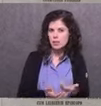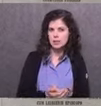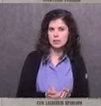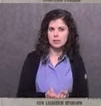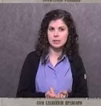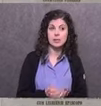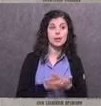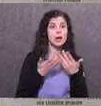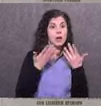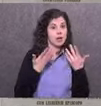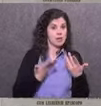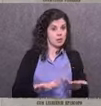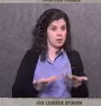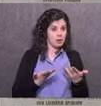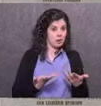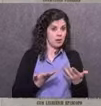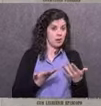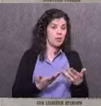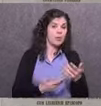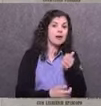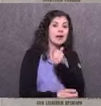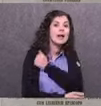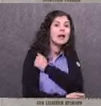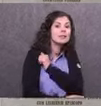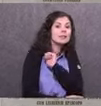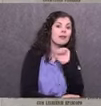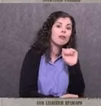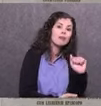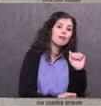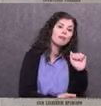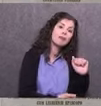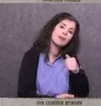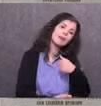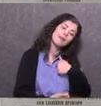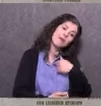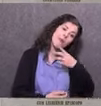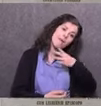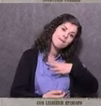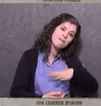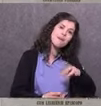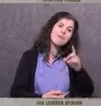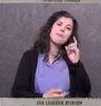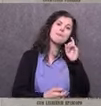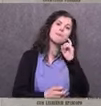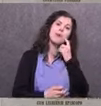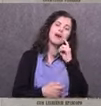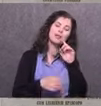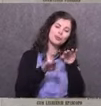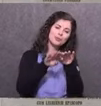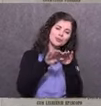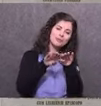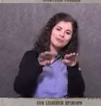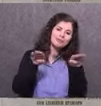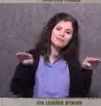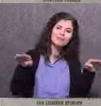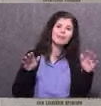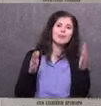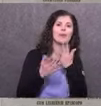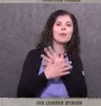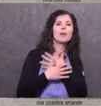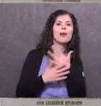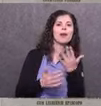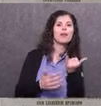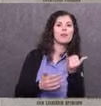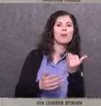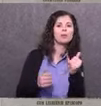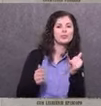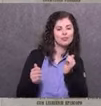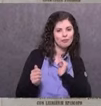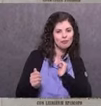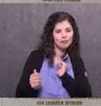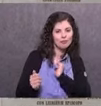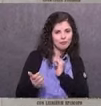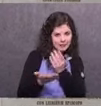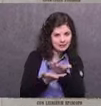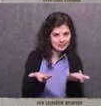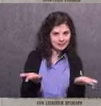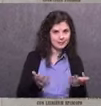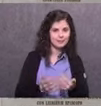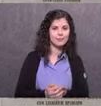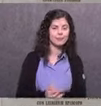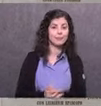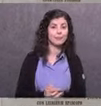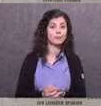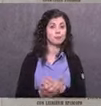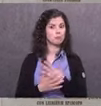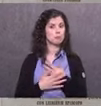tua casa que eu quero celebrar a Páscoa com os meus discípulos. Os